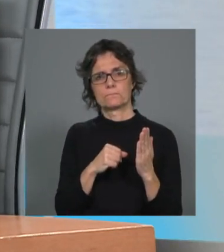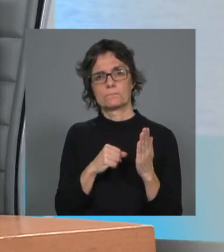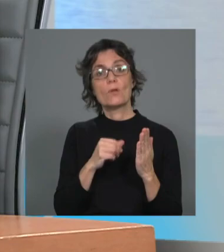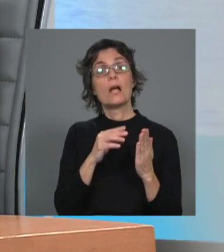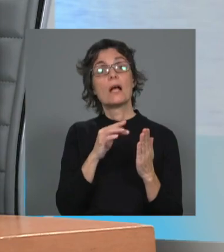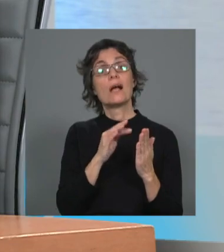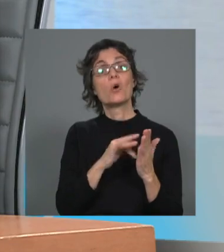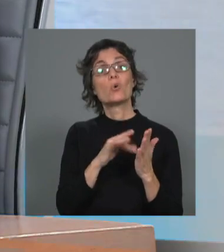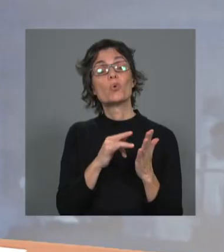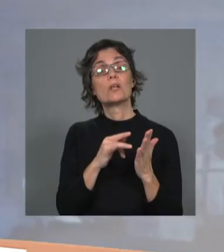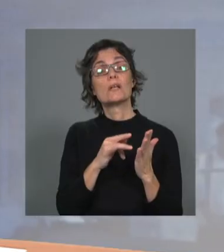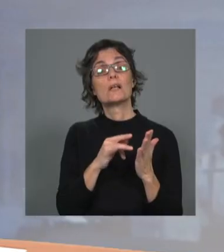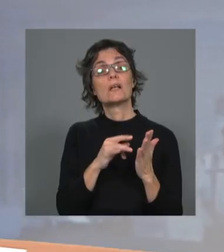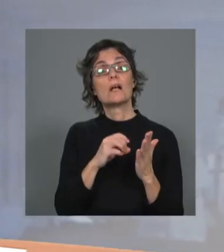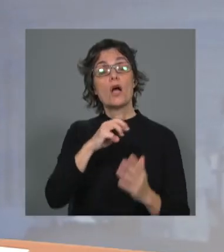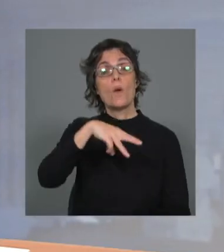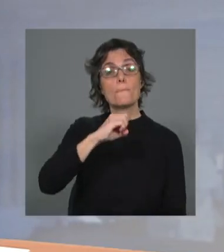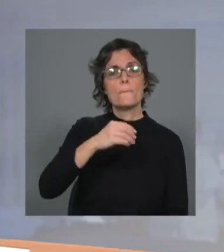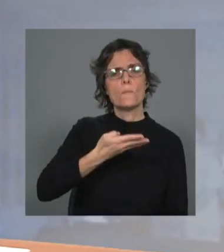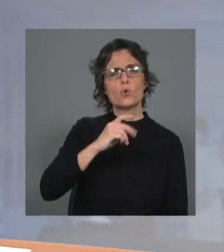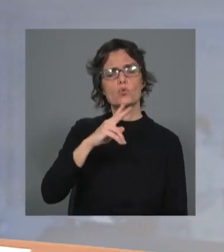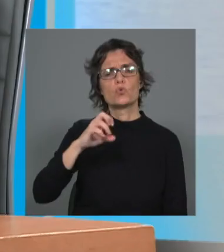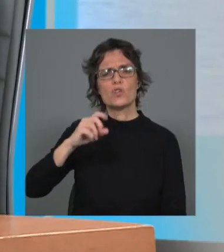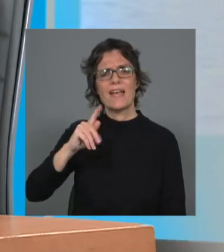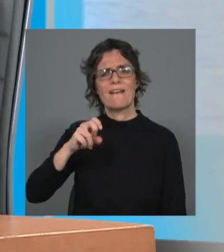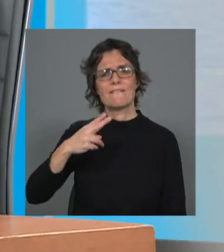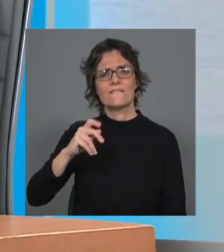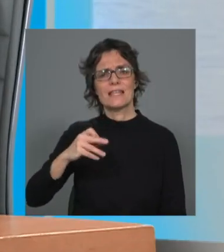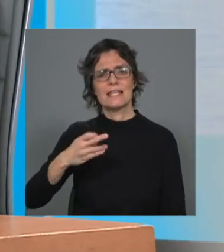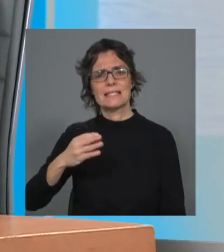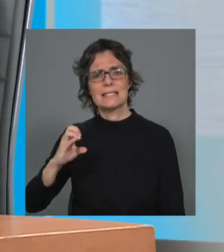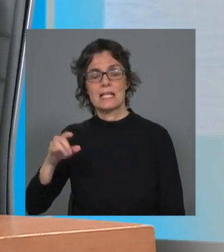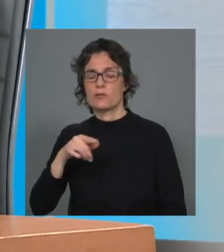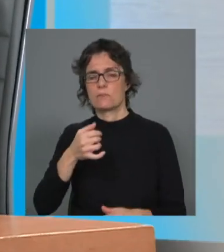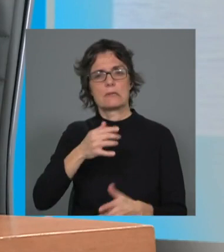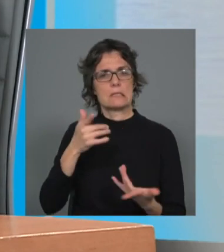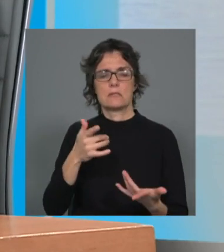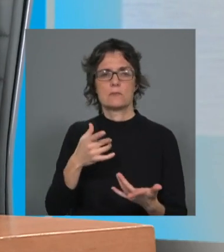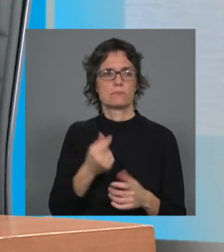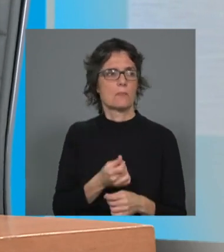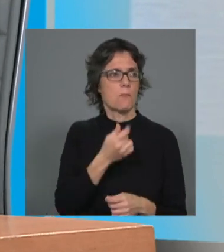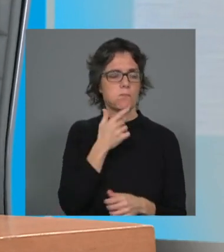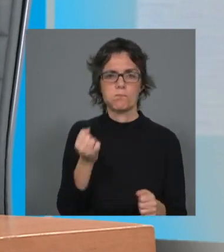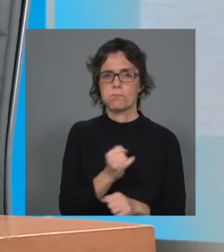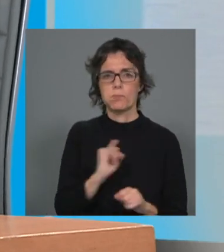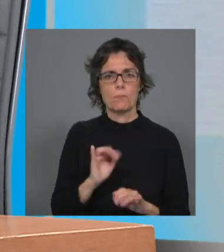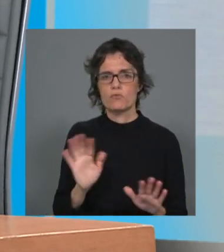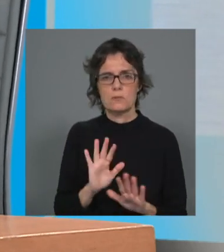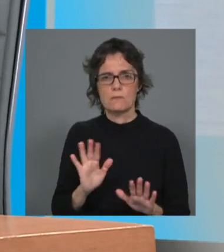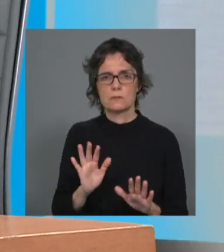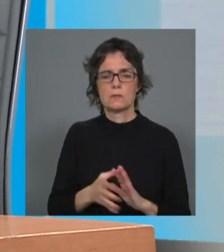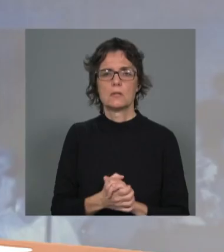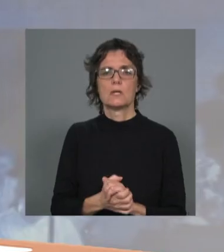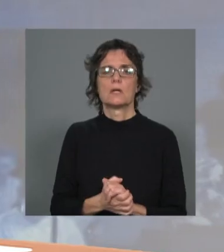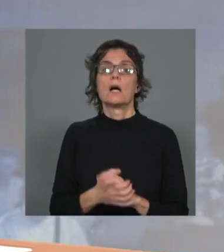Era o modus da os modos da evidência. evidência, exatamente. E os modos da evidência estavam completamente esgotados e isso foi impossível recuperá-lo. E temos aqui